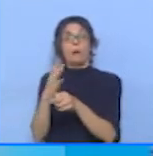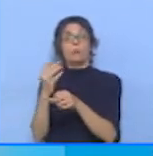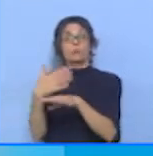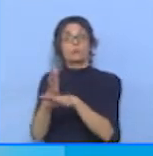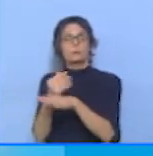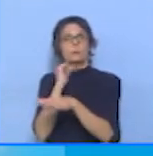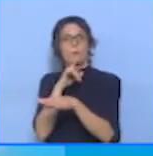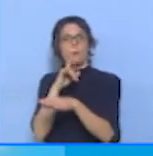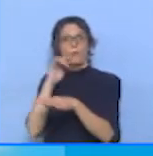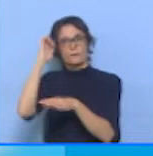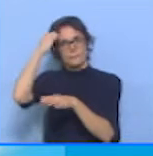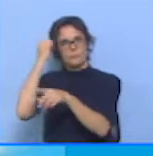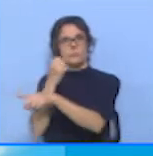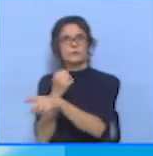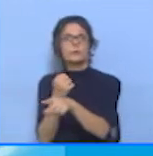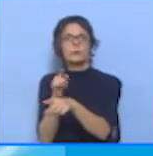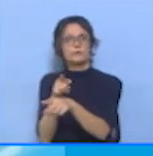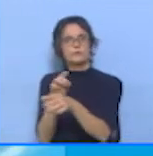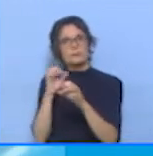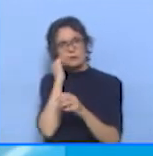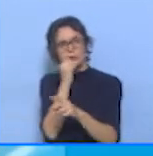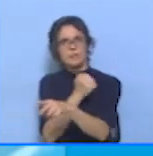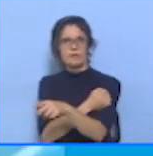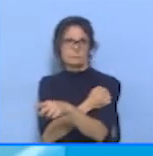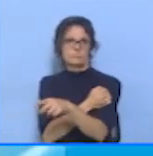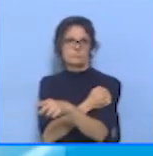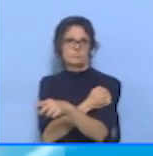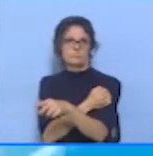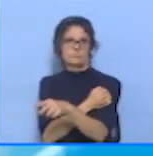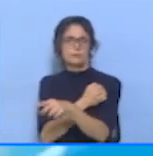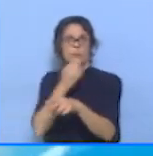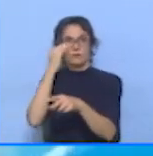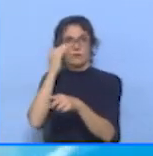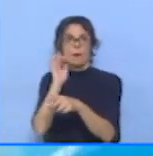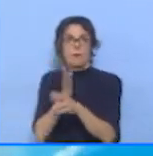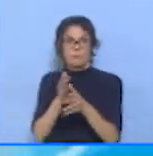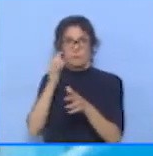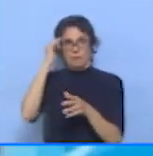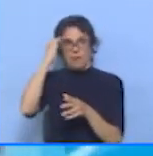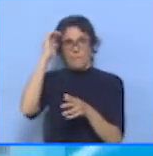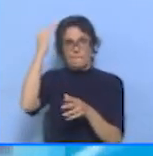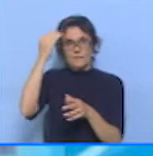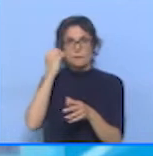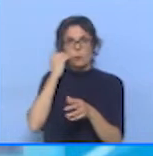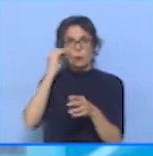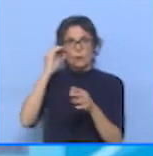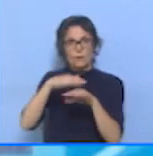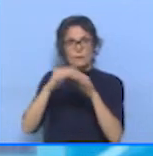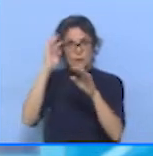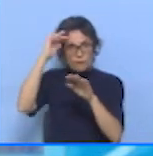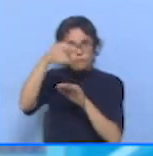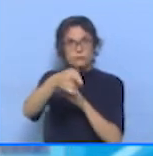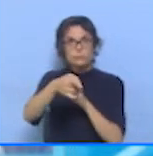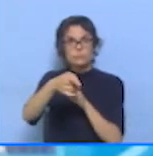pesadíssima e grave, não se pode deixar a ver o que é que acontece, não é? E quem diz isso diz, as